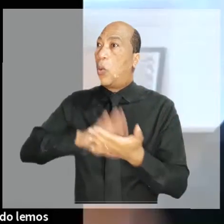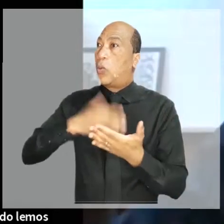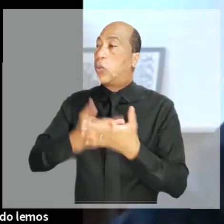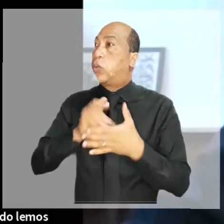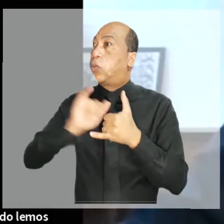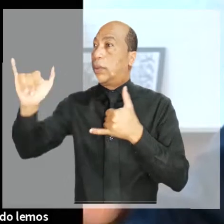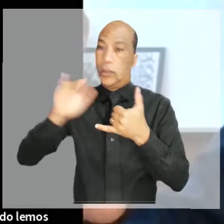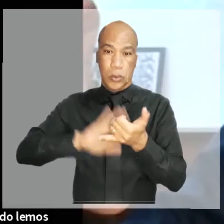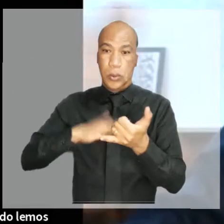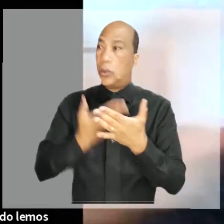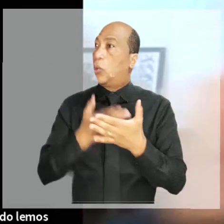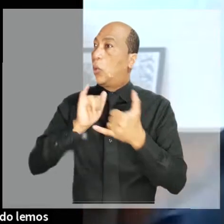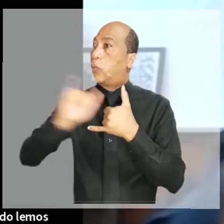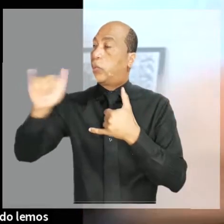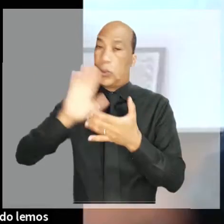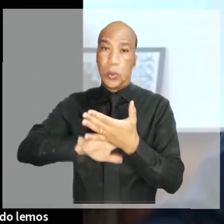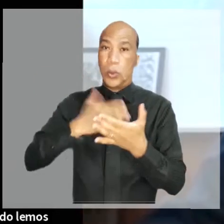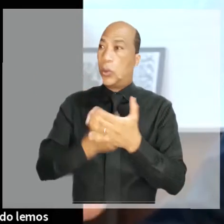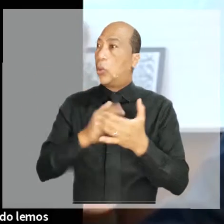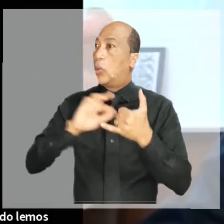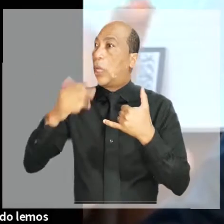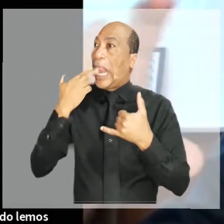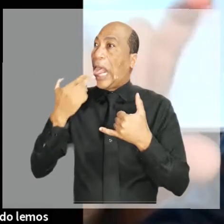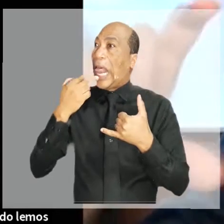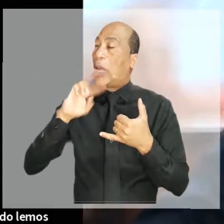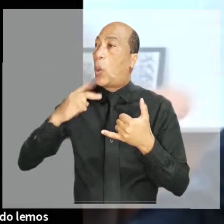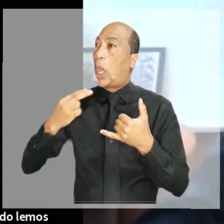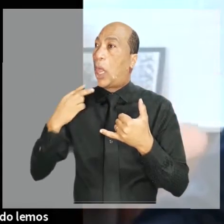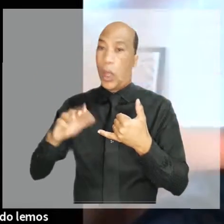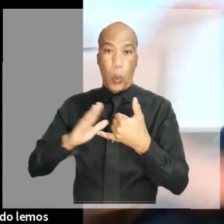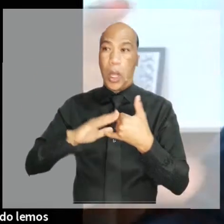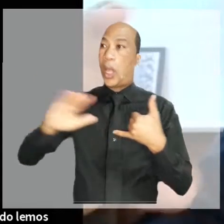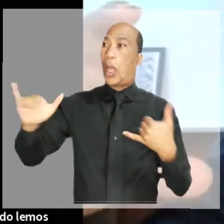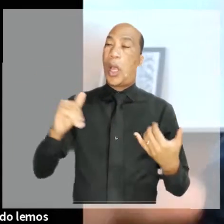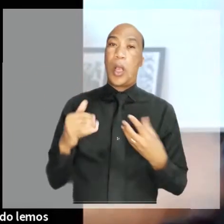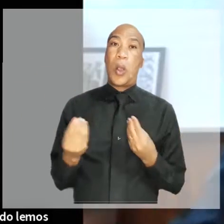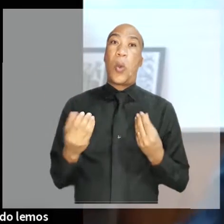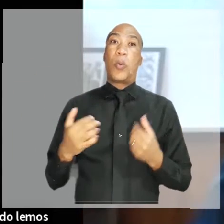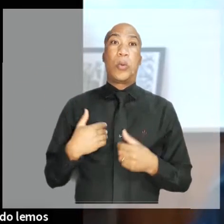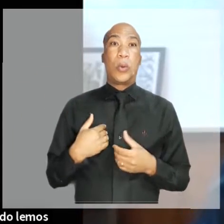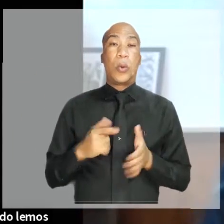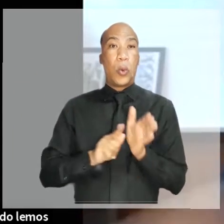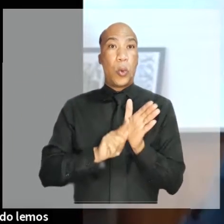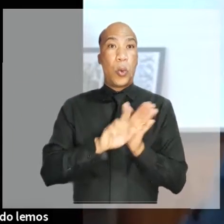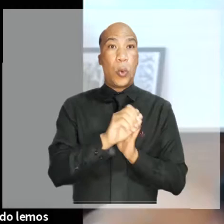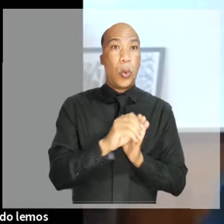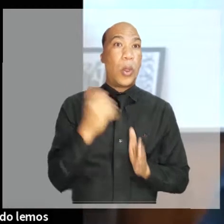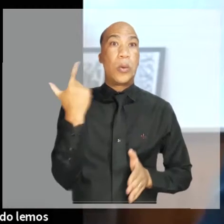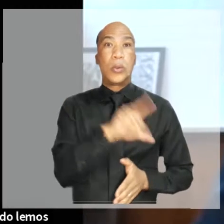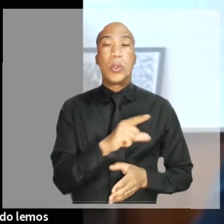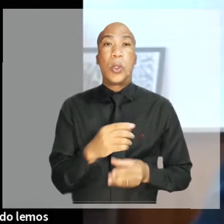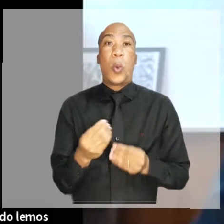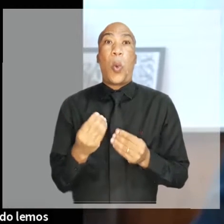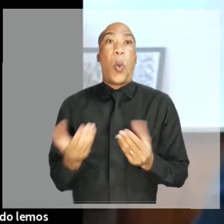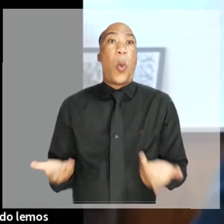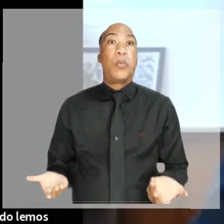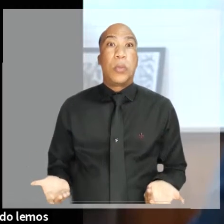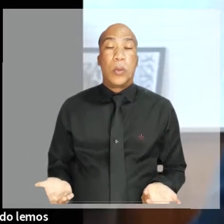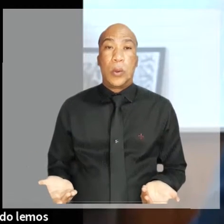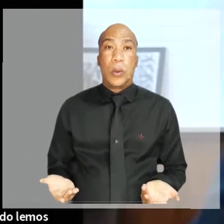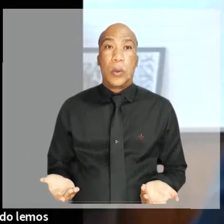é que o Google e outras plataformas utilizaram e fizeram essa capacidade impressionante hoje de fazer